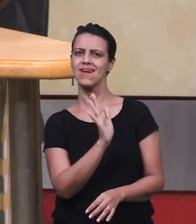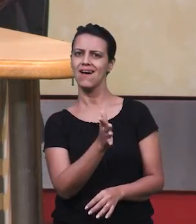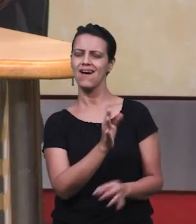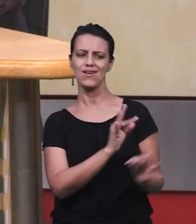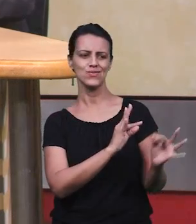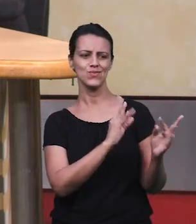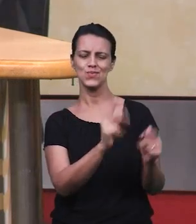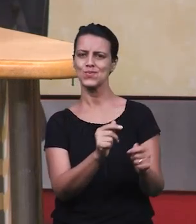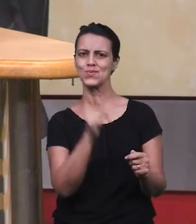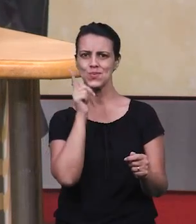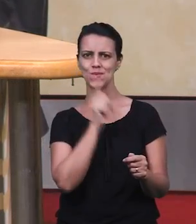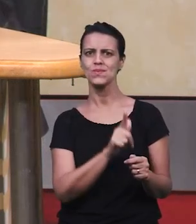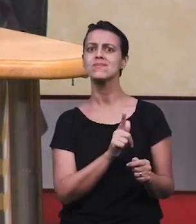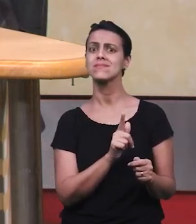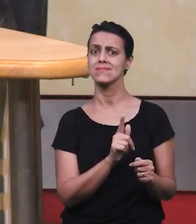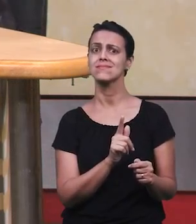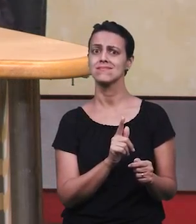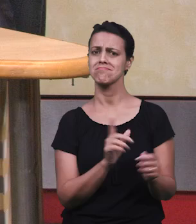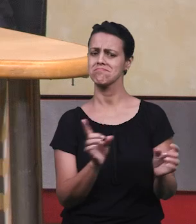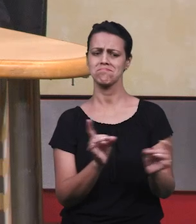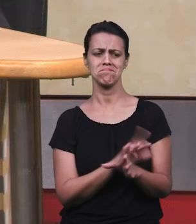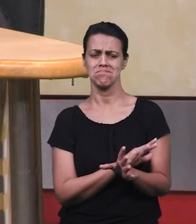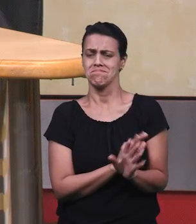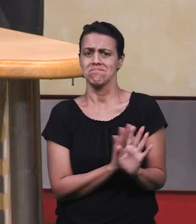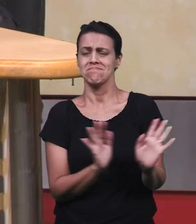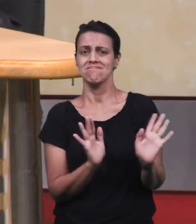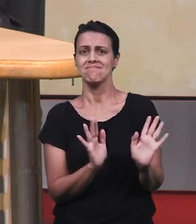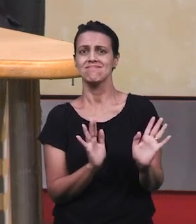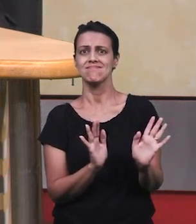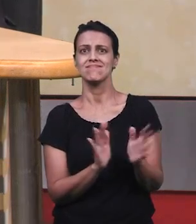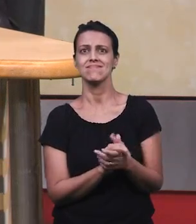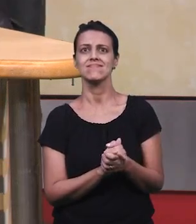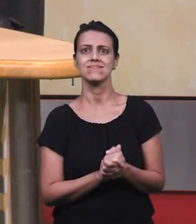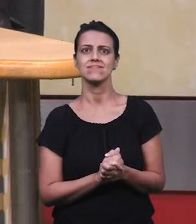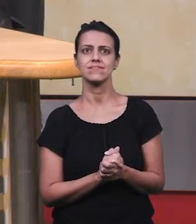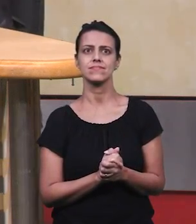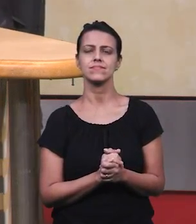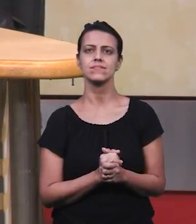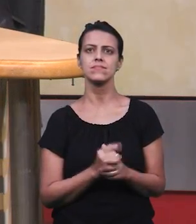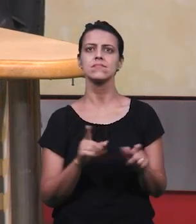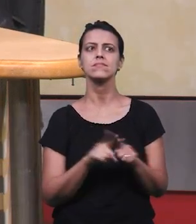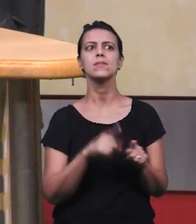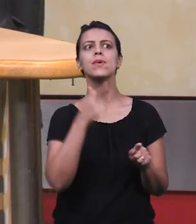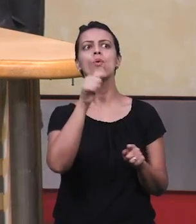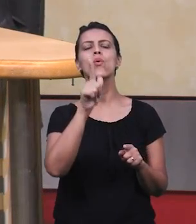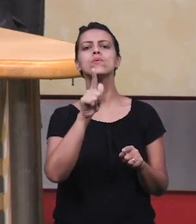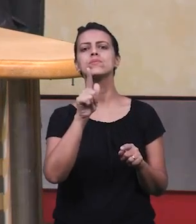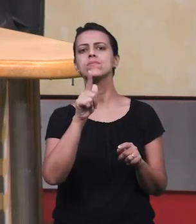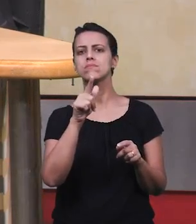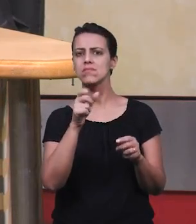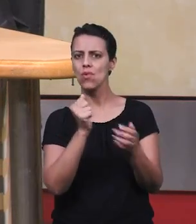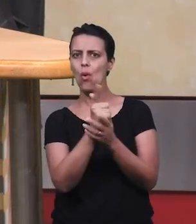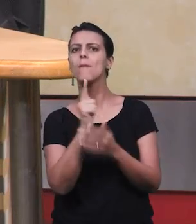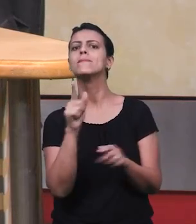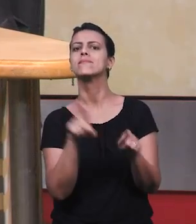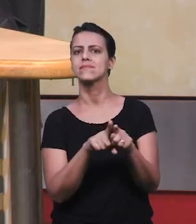sido adquirido uma coisa já prontinha com um local, nós tínhamos o Porto e tínhamos em Queluz, tínhamos lá em